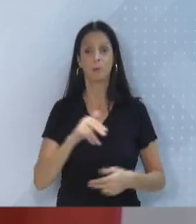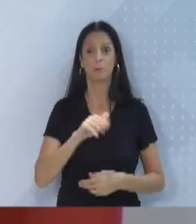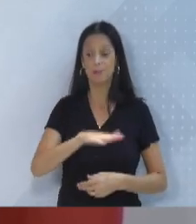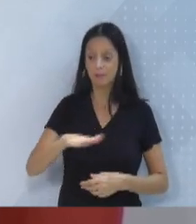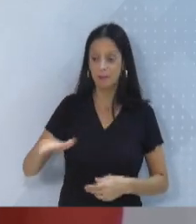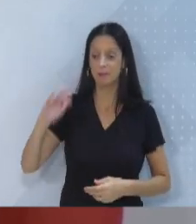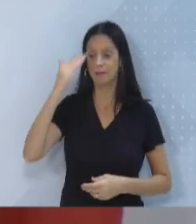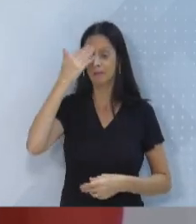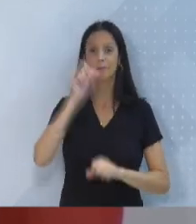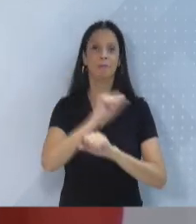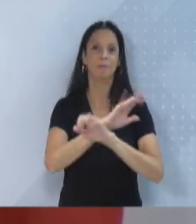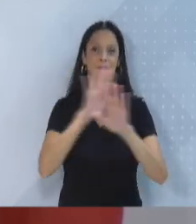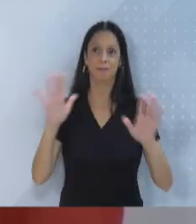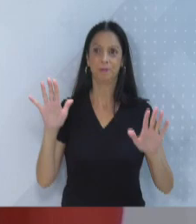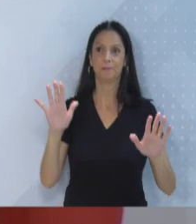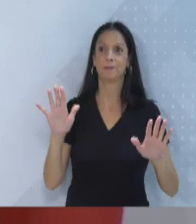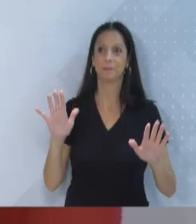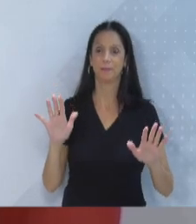entendessem.